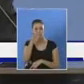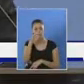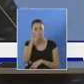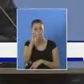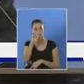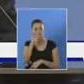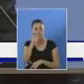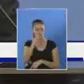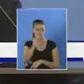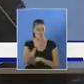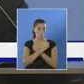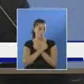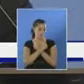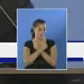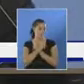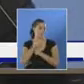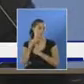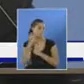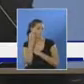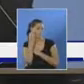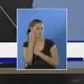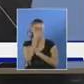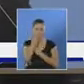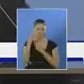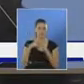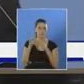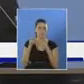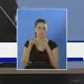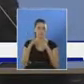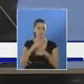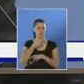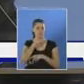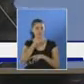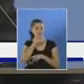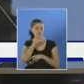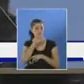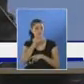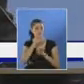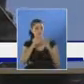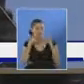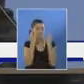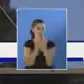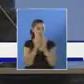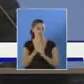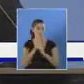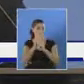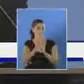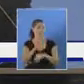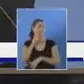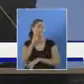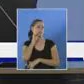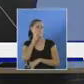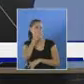porque percebi a mobilização dos pais, bem como os funcionários, corpo